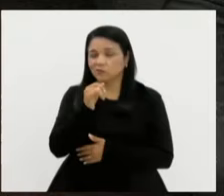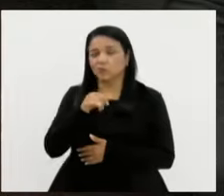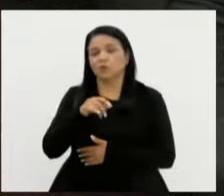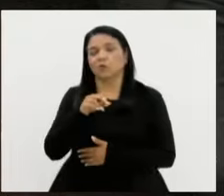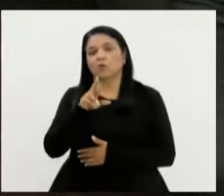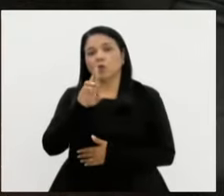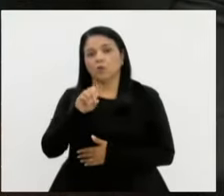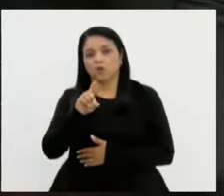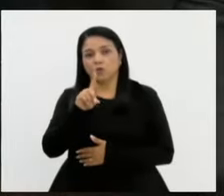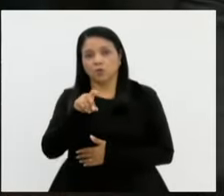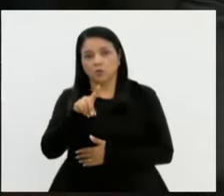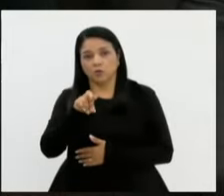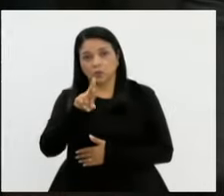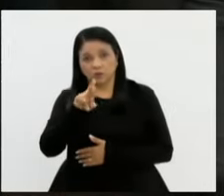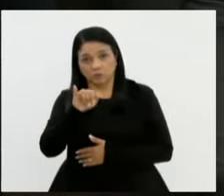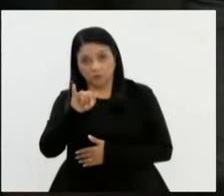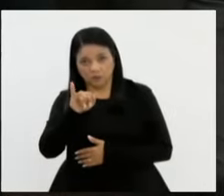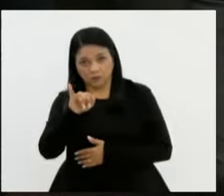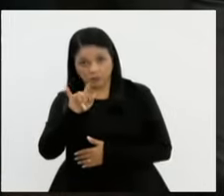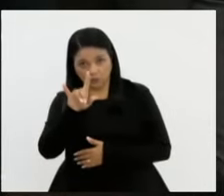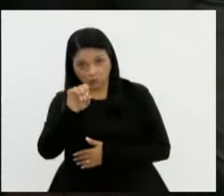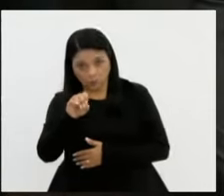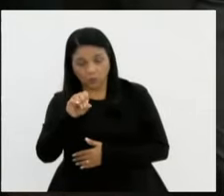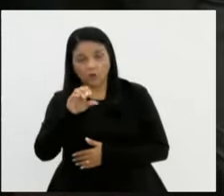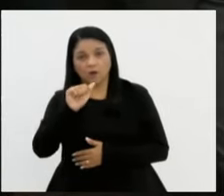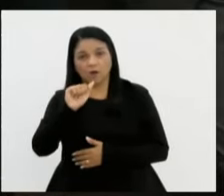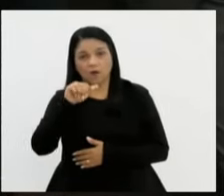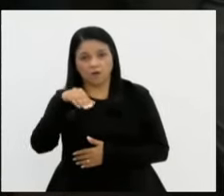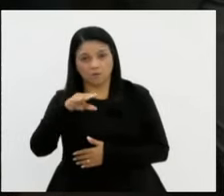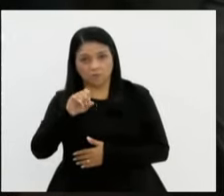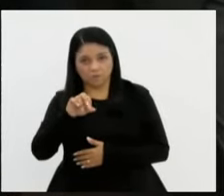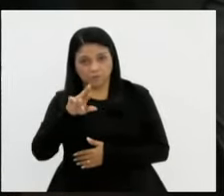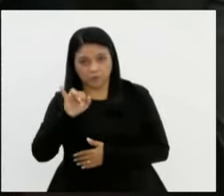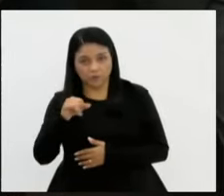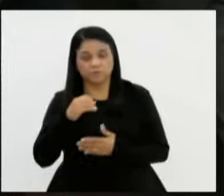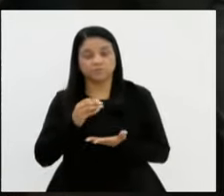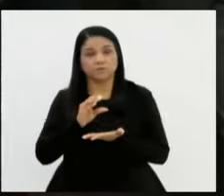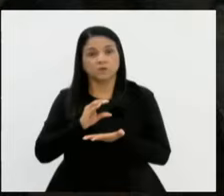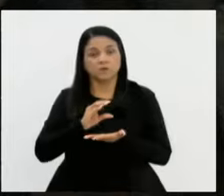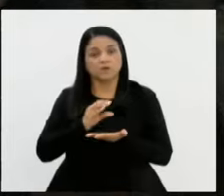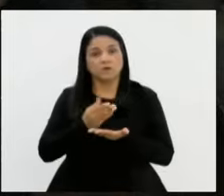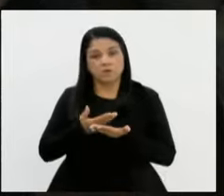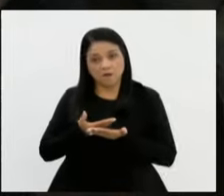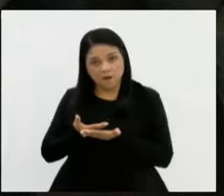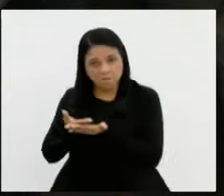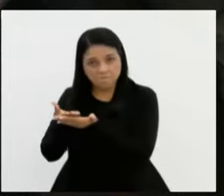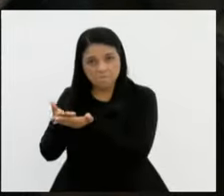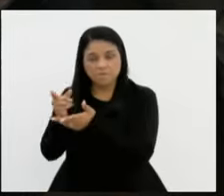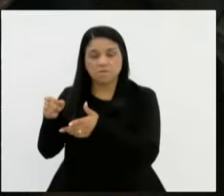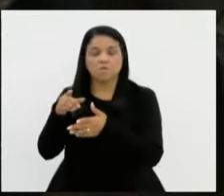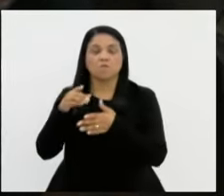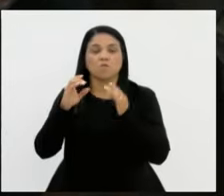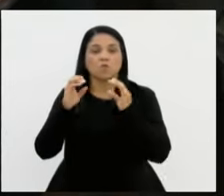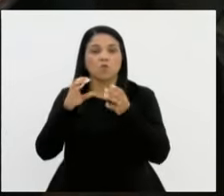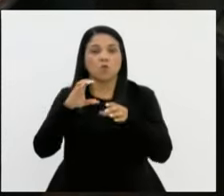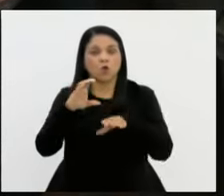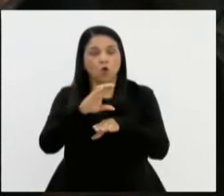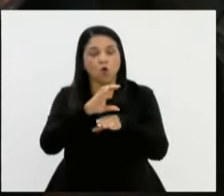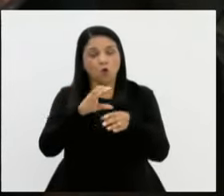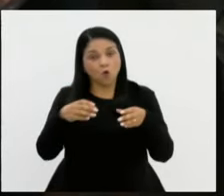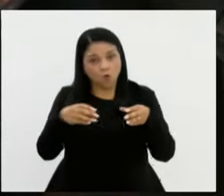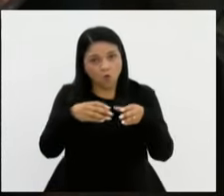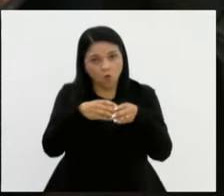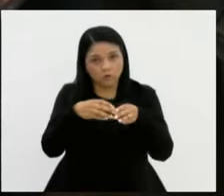por unanimidade, de encaminhar diretamente ao Conselho de Ética, sem passar pela Corregedoria, queria dizer que